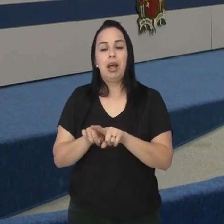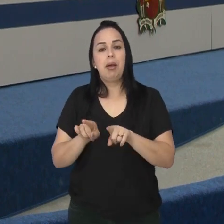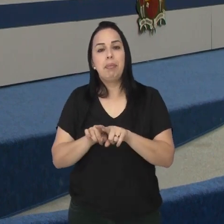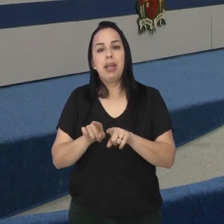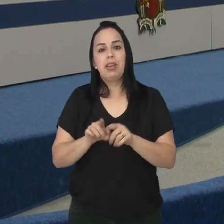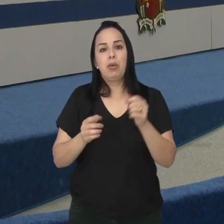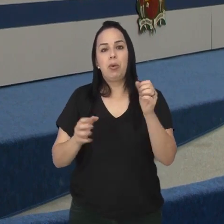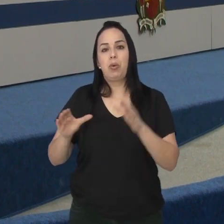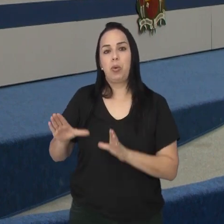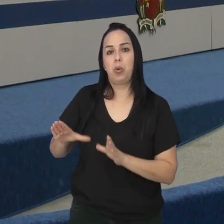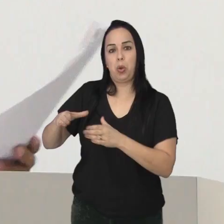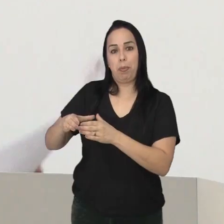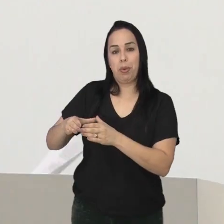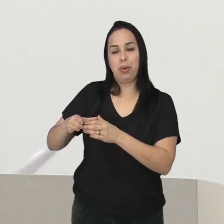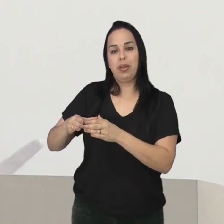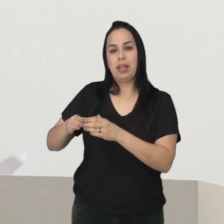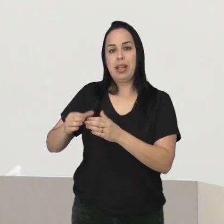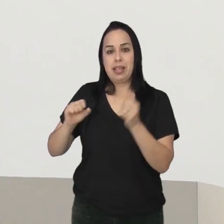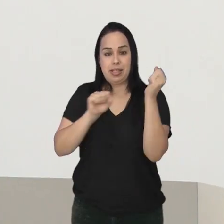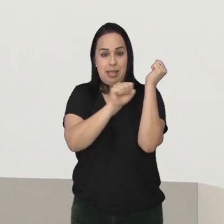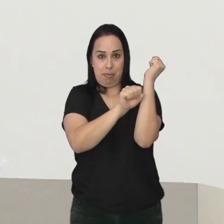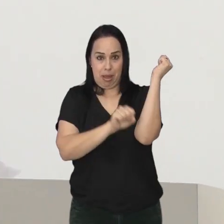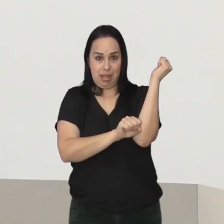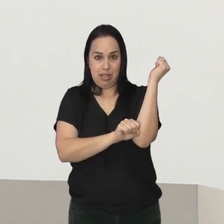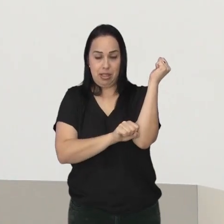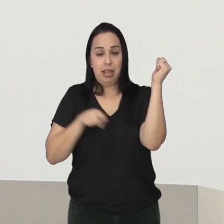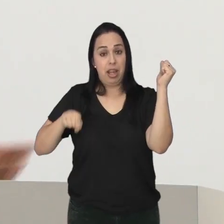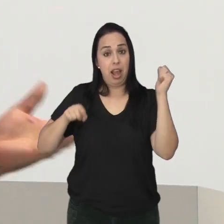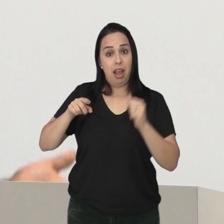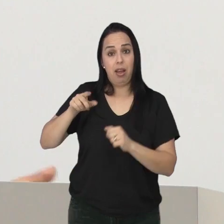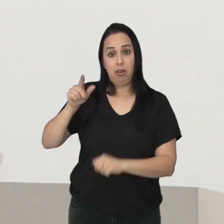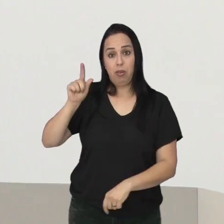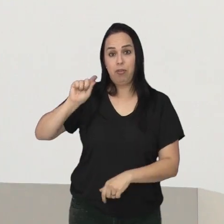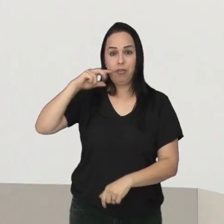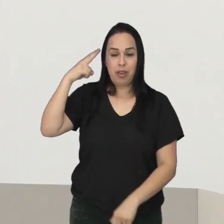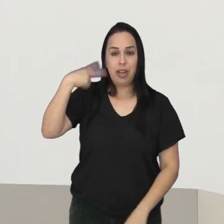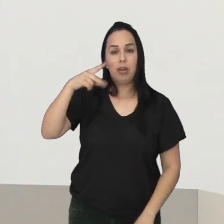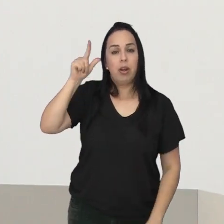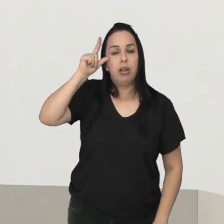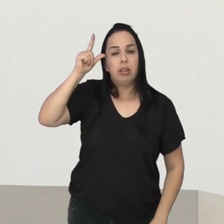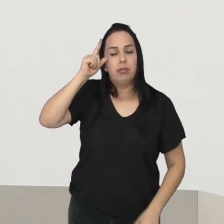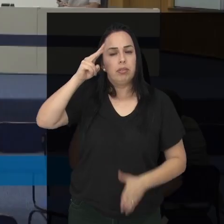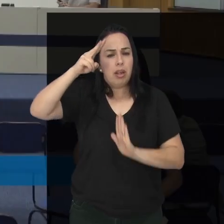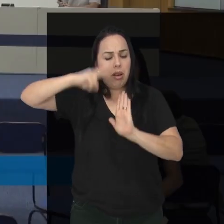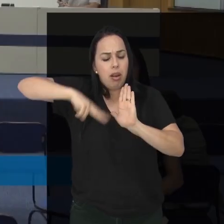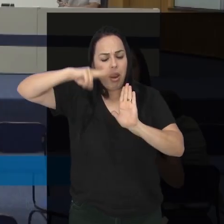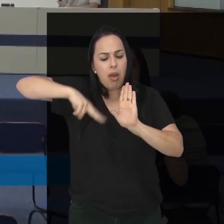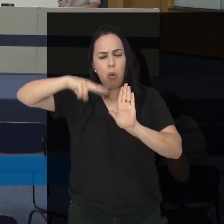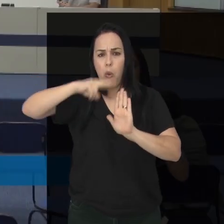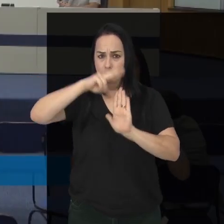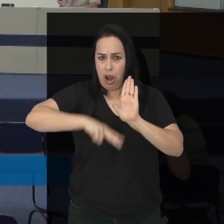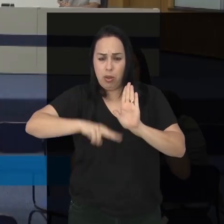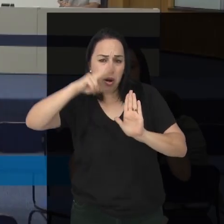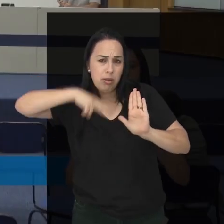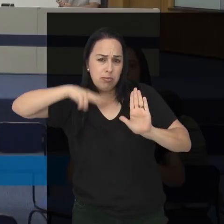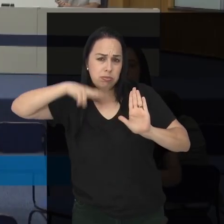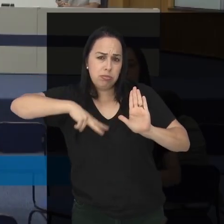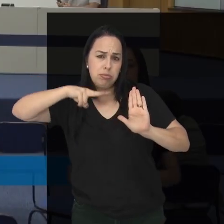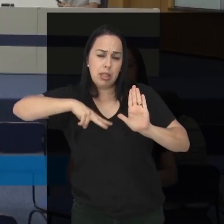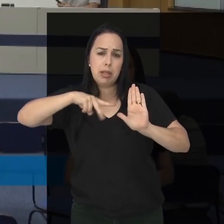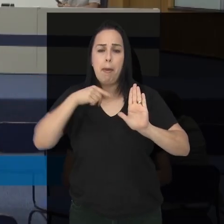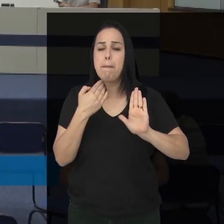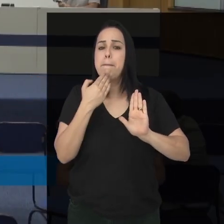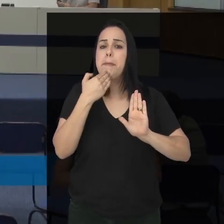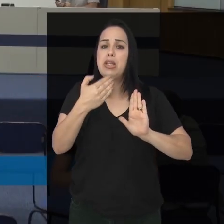dos trabalhos da SEI e da Sabesp, o vereador Lino Bispo leu parte do relatório final apresentado durante o último encontro da comissão.